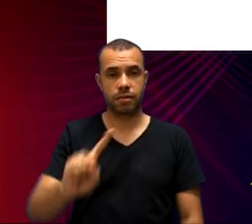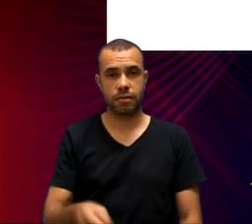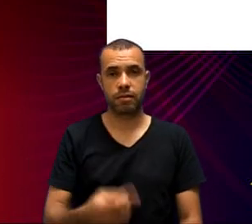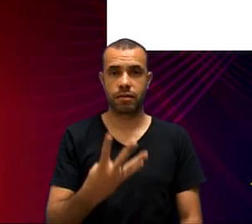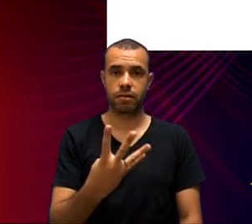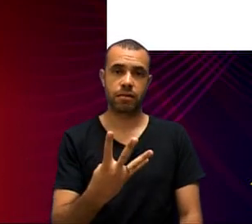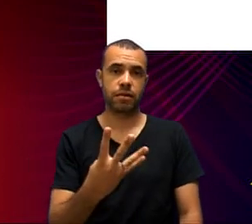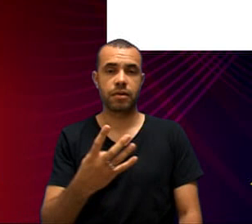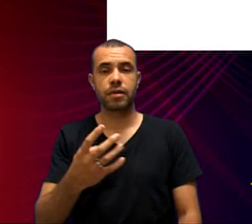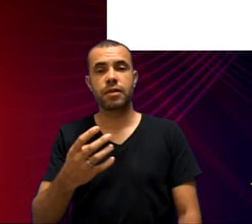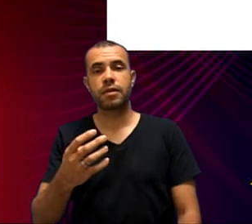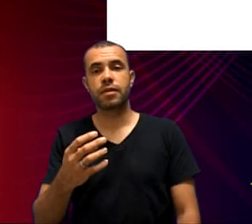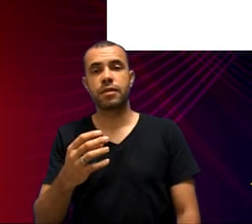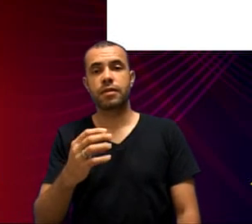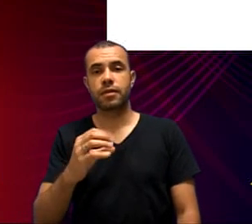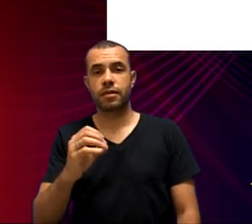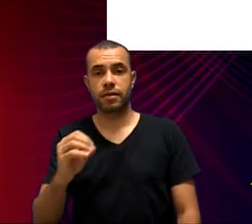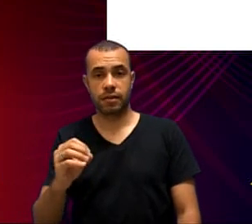R$ 79.436.00.